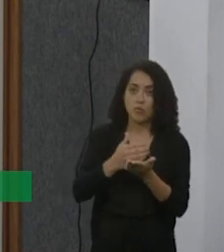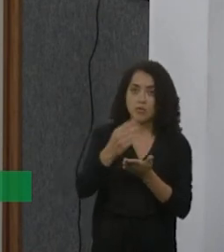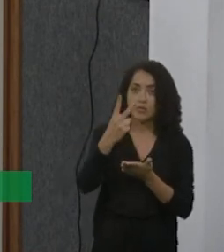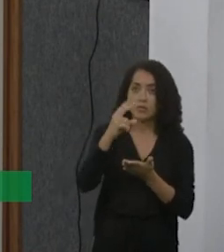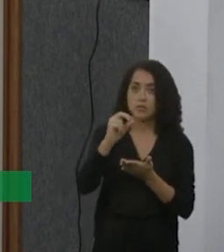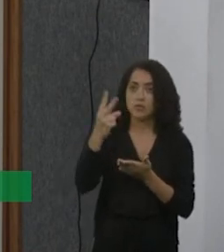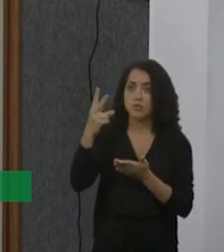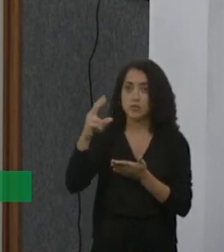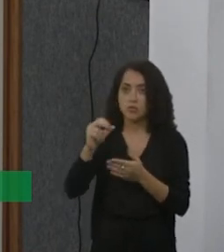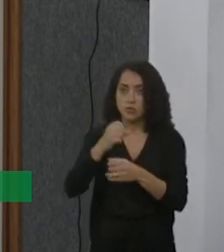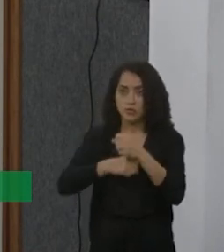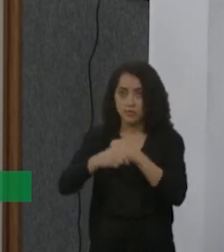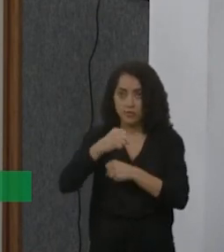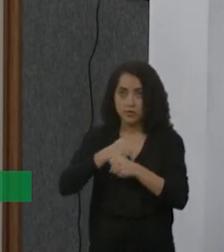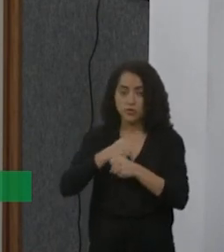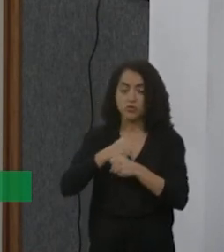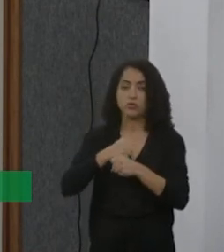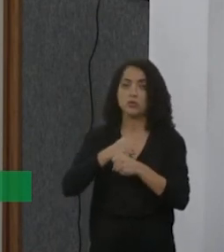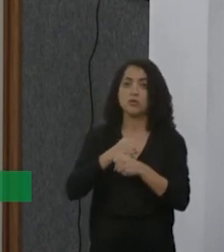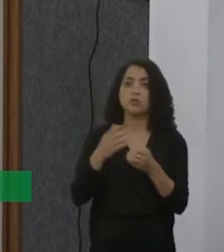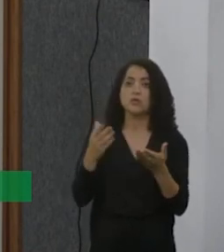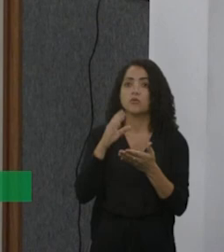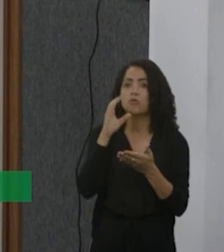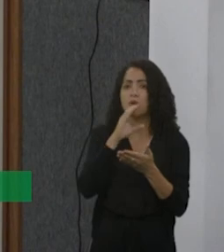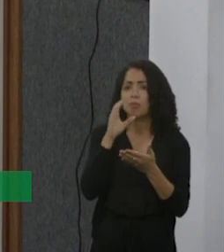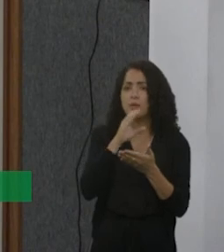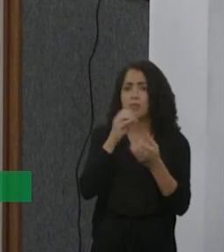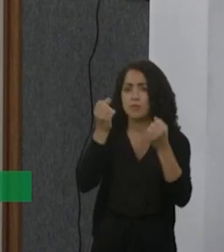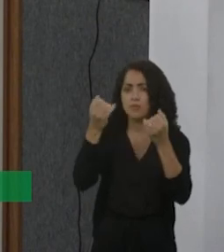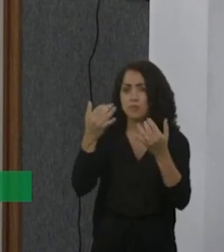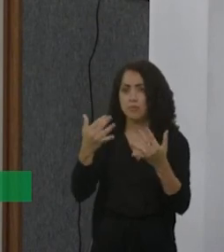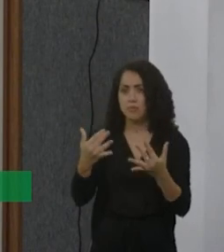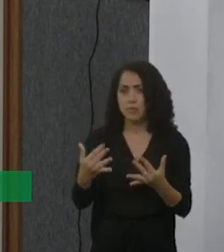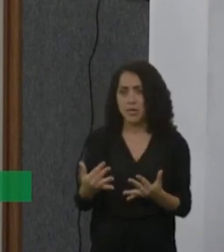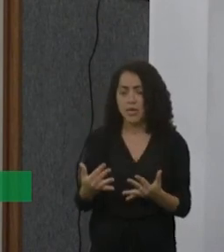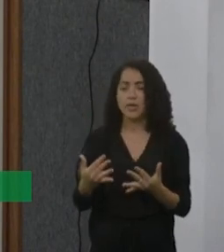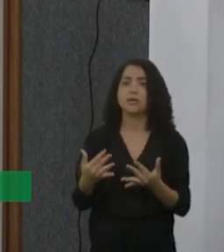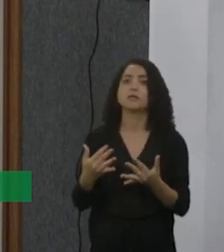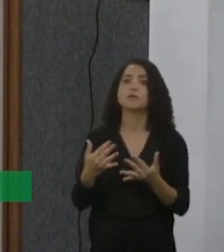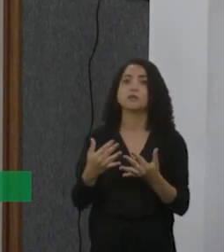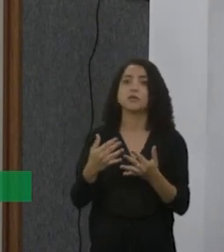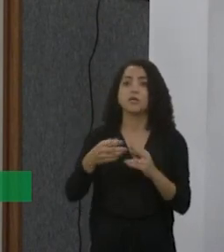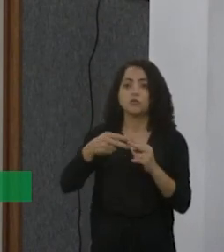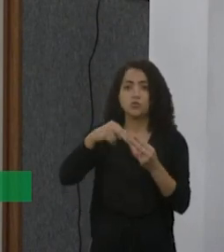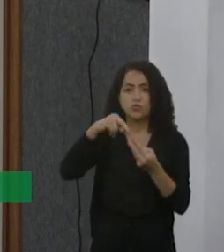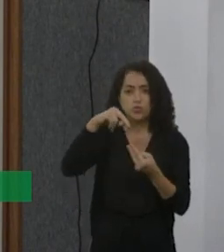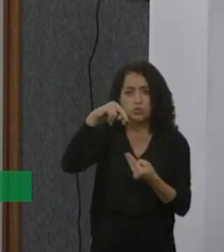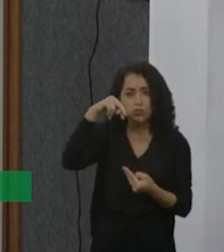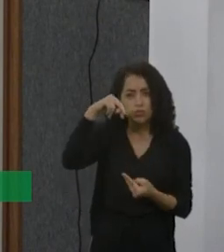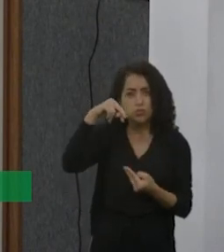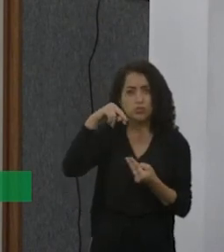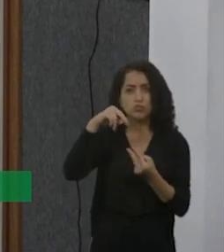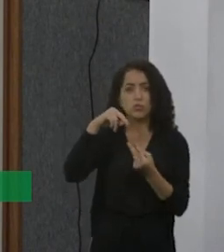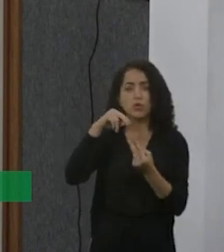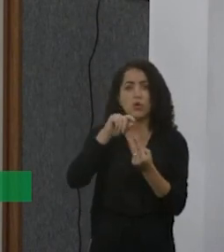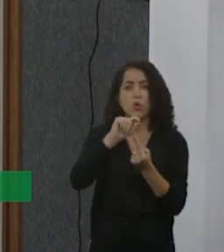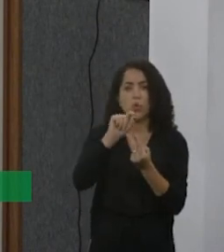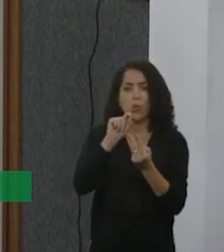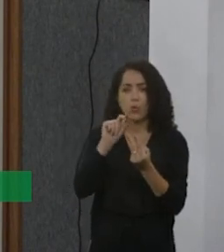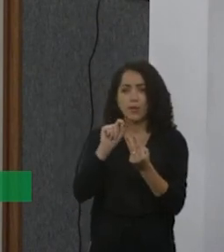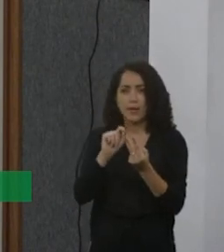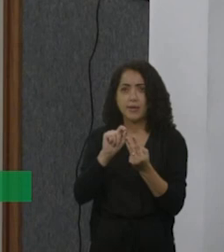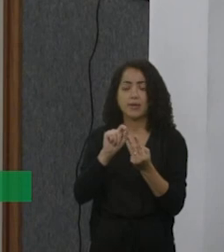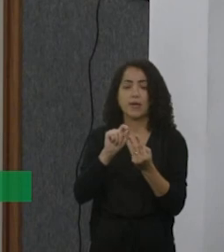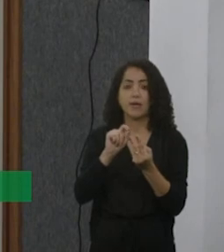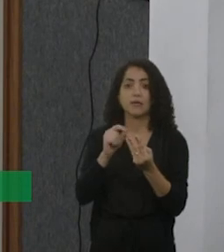Então, falar bem breve sobre a questão dos neurotransmissores, o que são, né, porque a deficiência de AADC está dentro